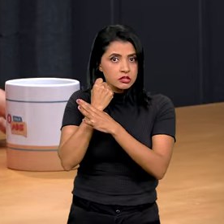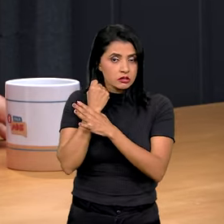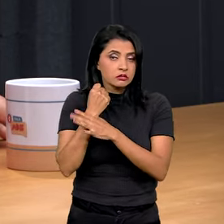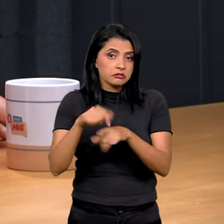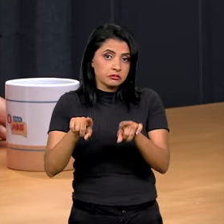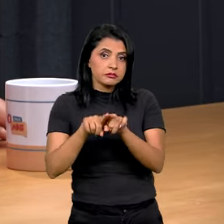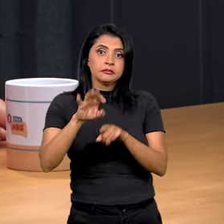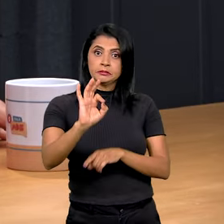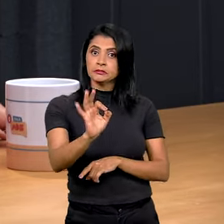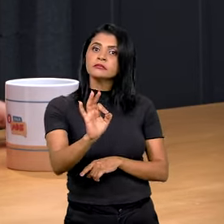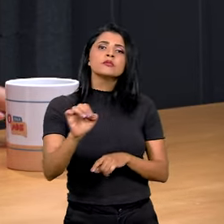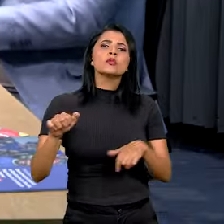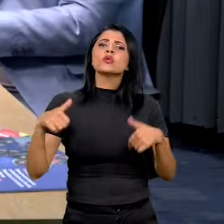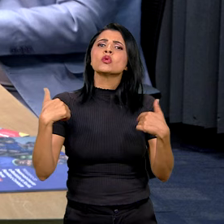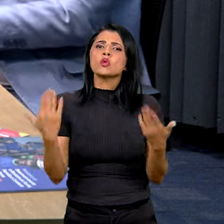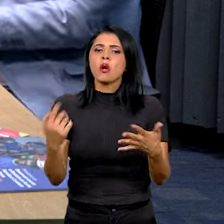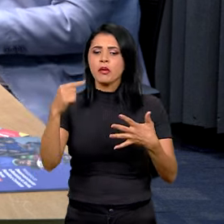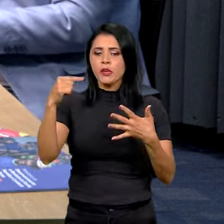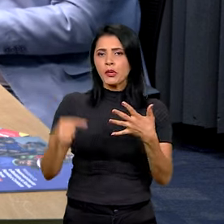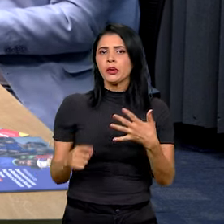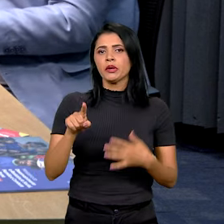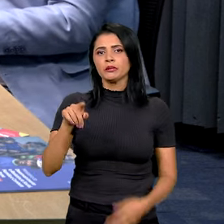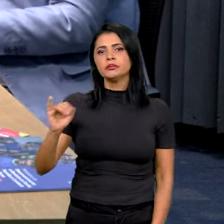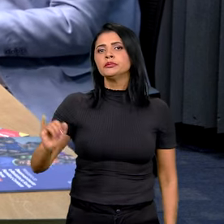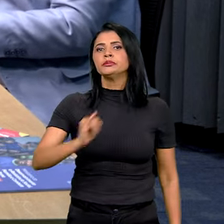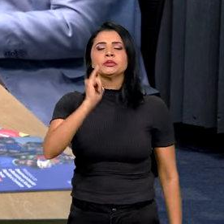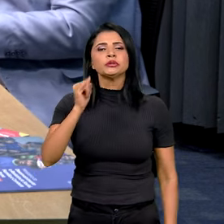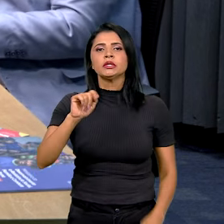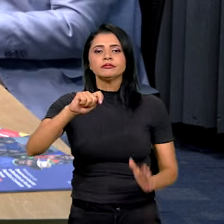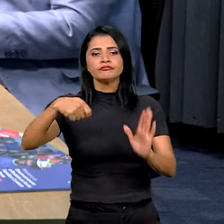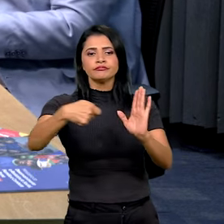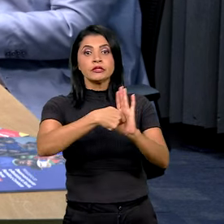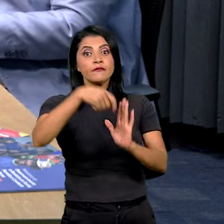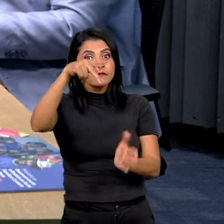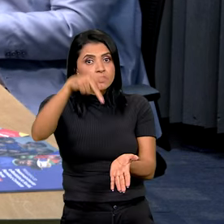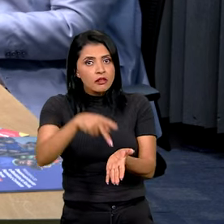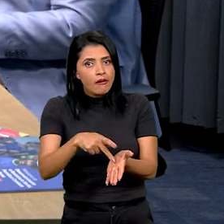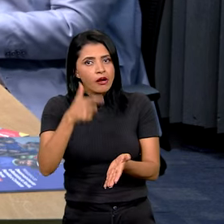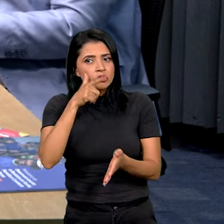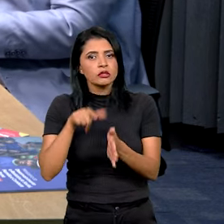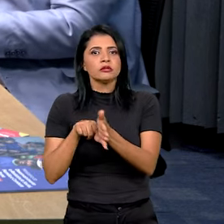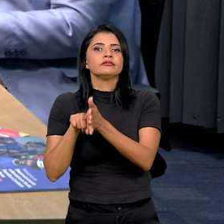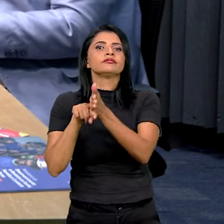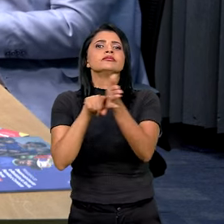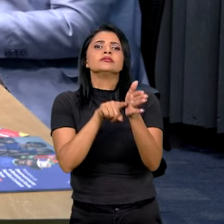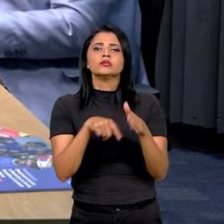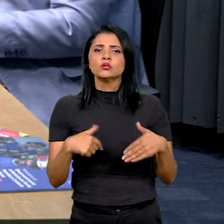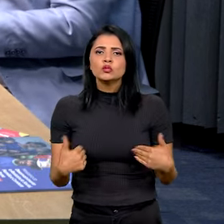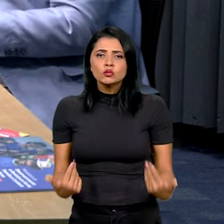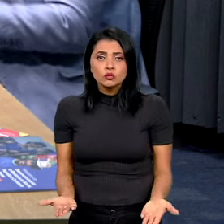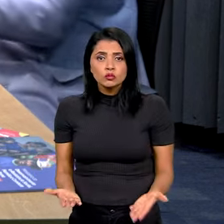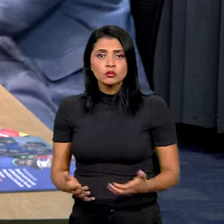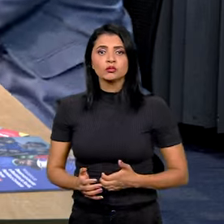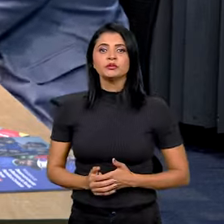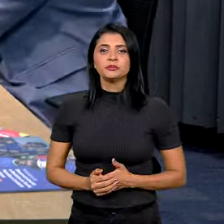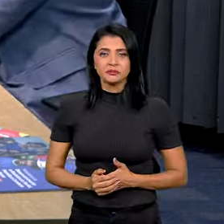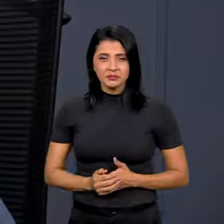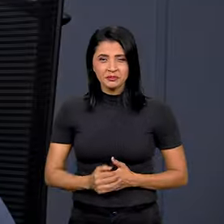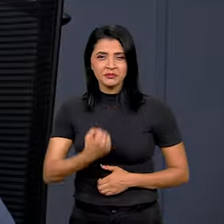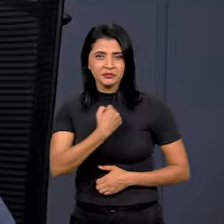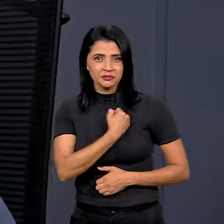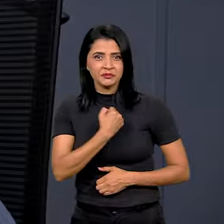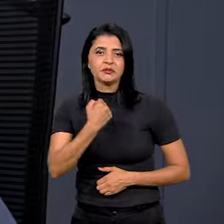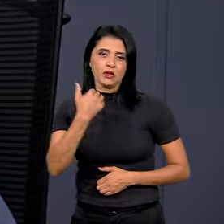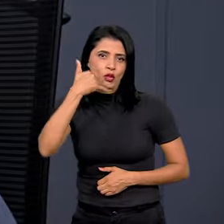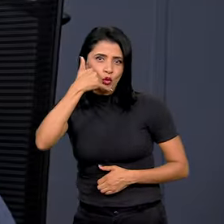é garantido também né Quais são os elementos aí são importantes nessas denúncias para que de fato elas sejam investigadas perfeito a gente tem os